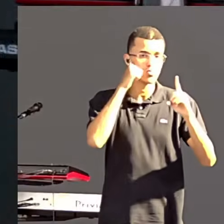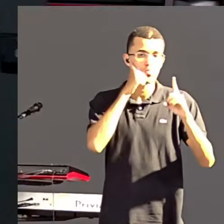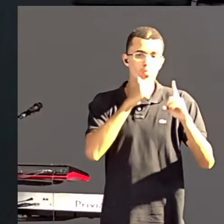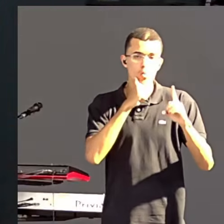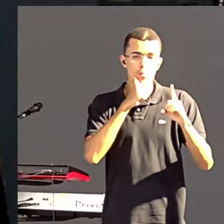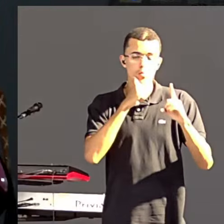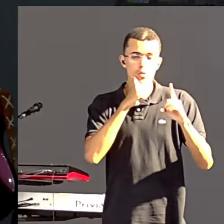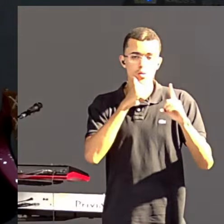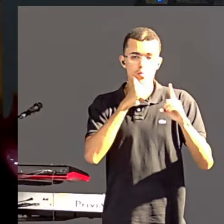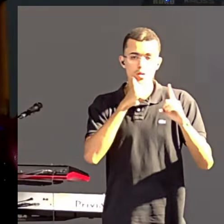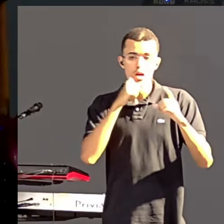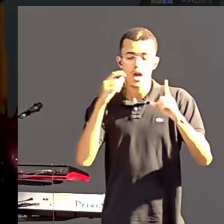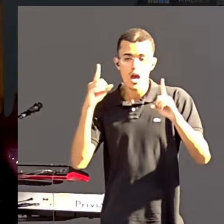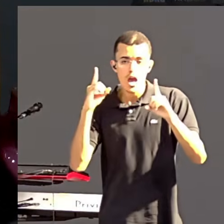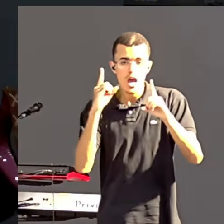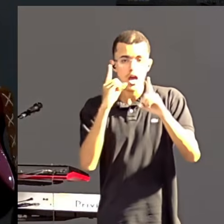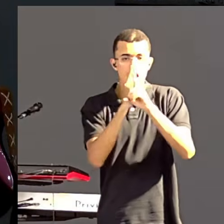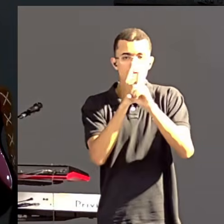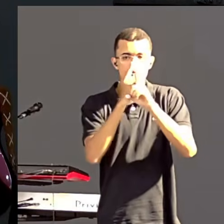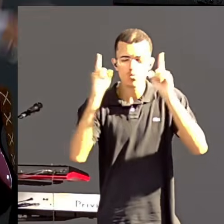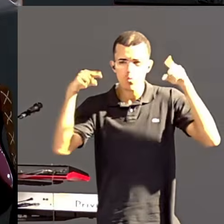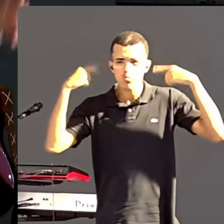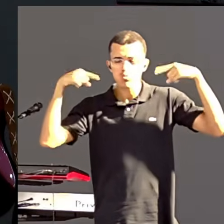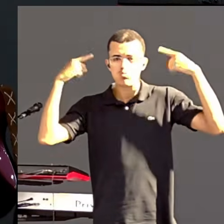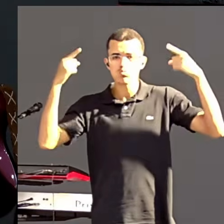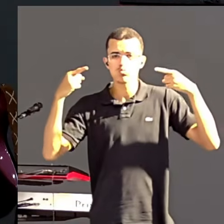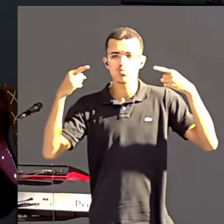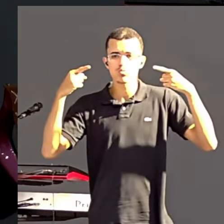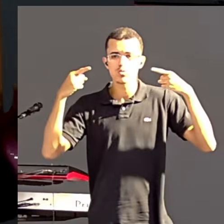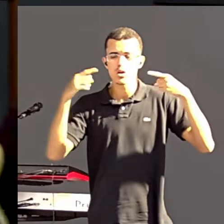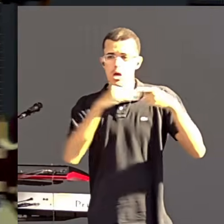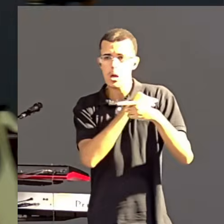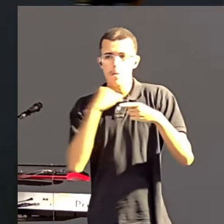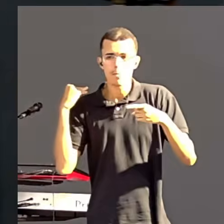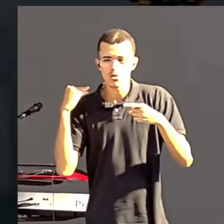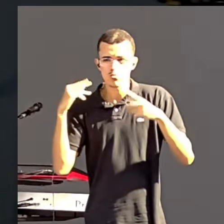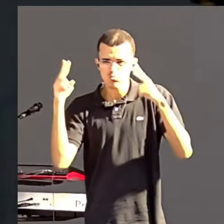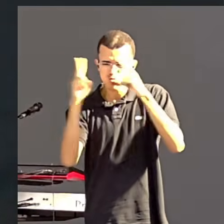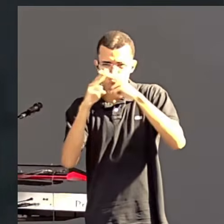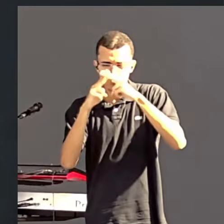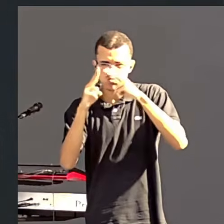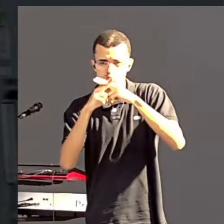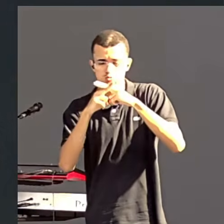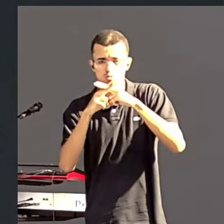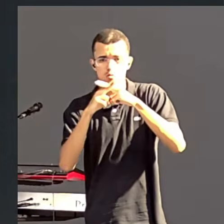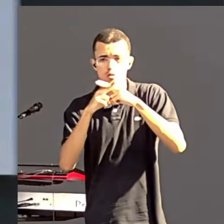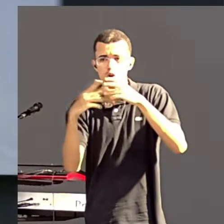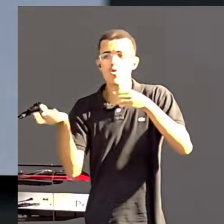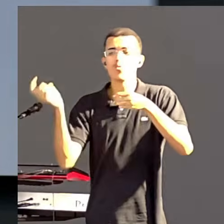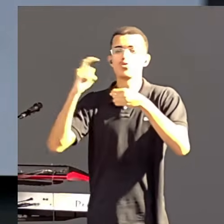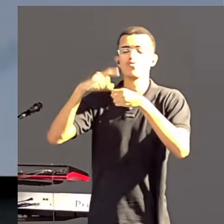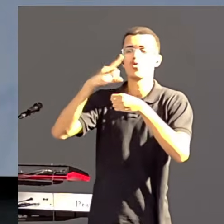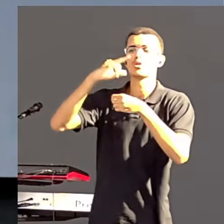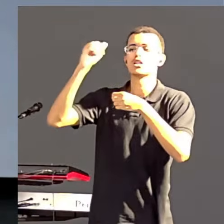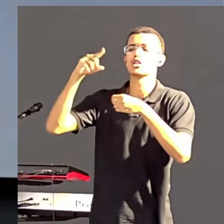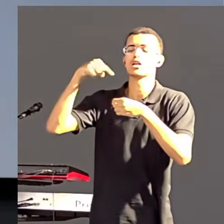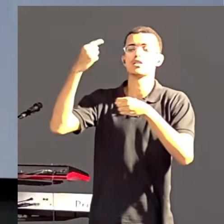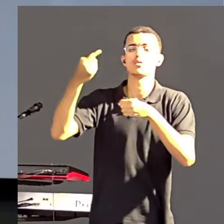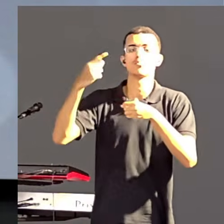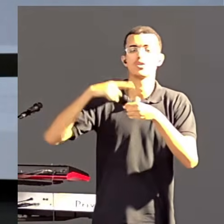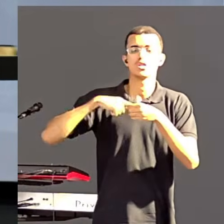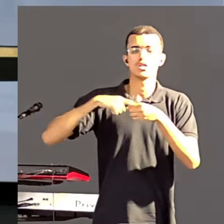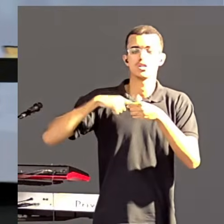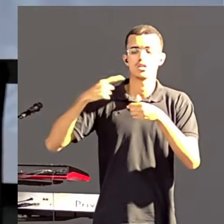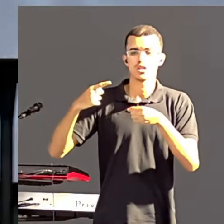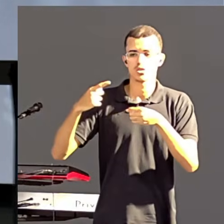No caminho ele encontrou um leão. Aí ele matou o leão e deixou lá a carcaça do leão. Quando ele volta, dias depois, só estava só a